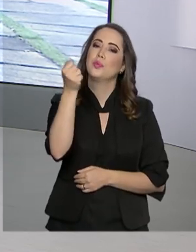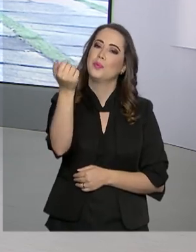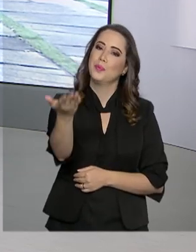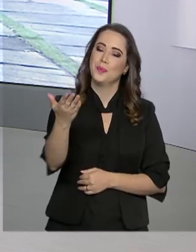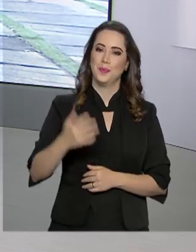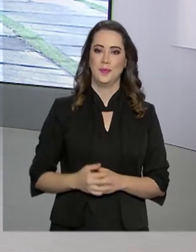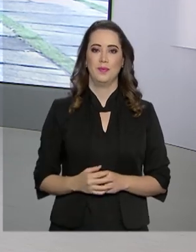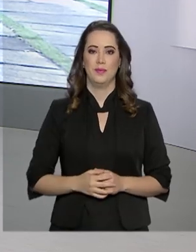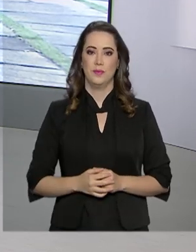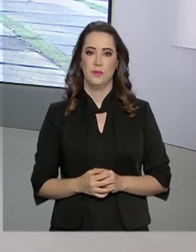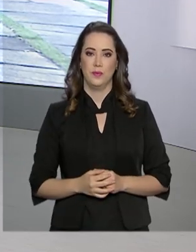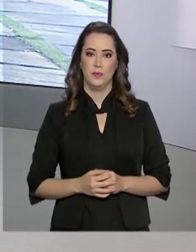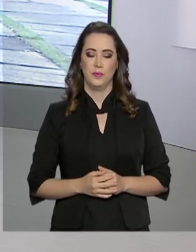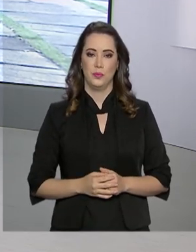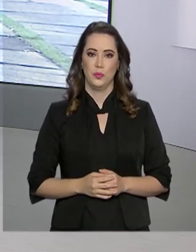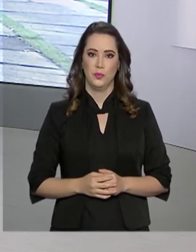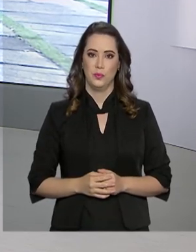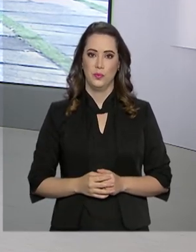você